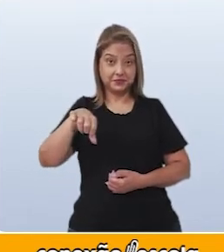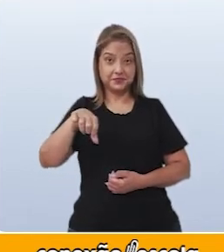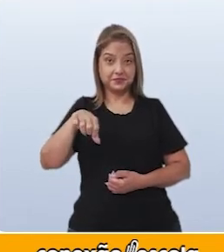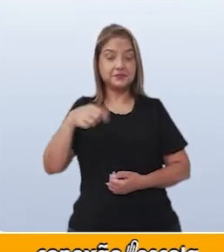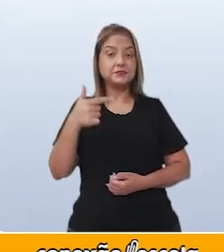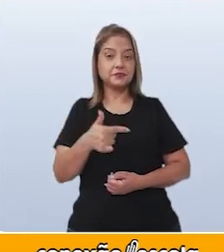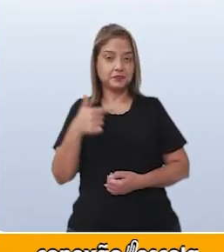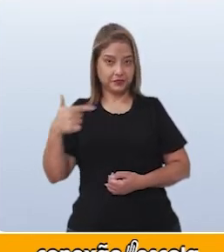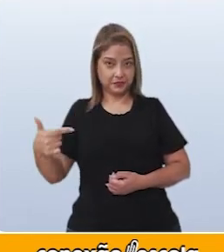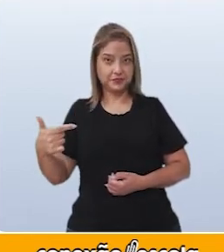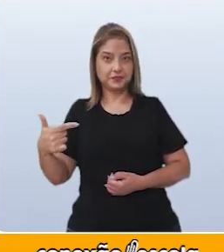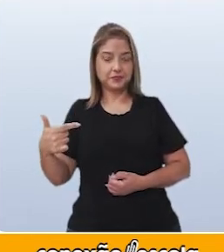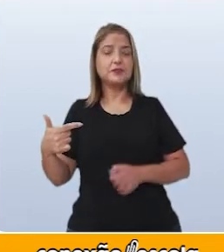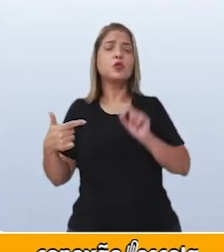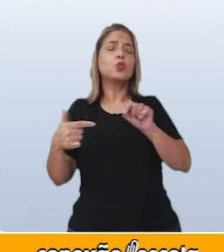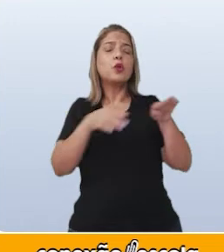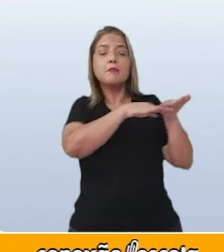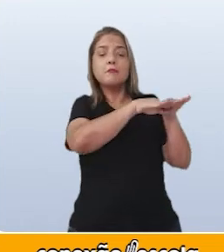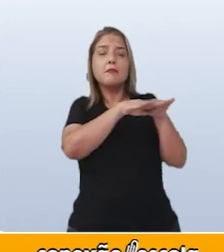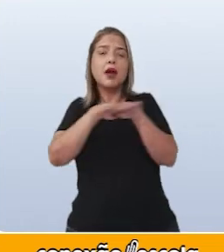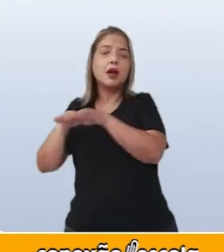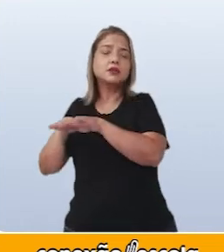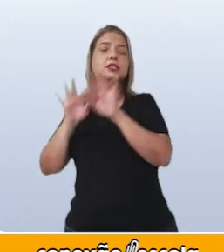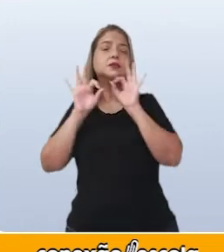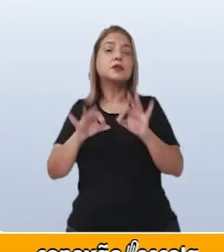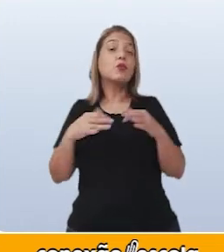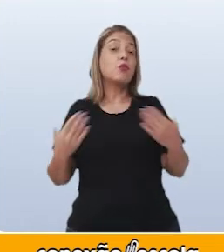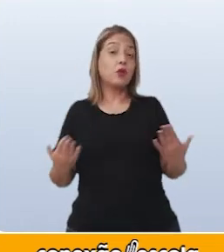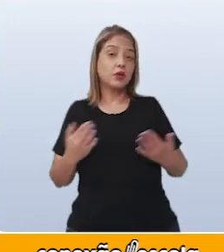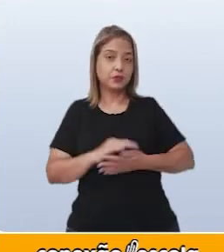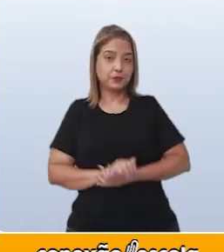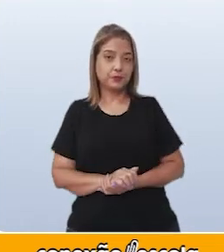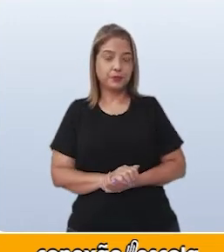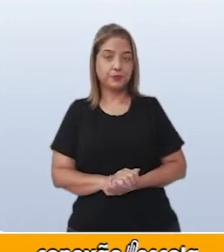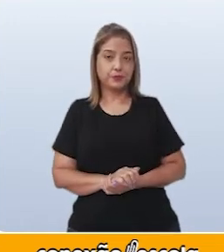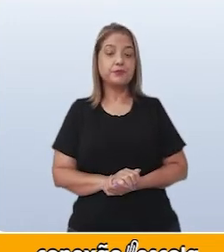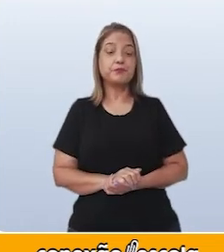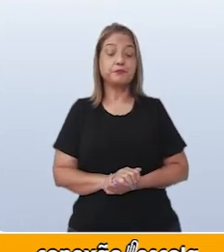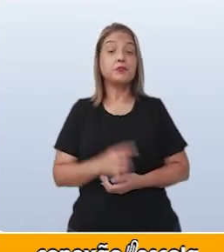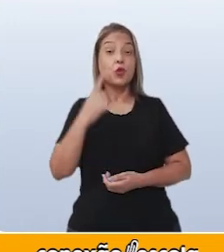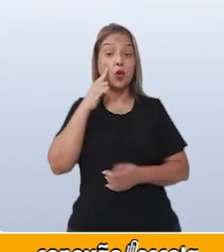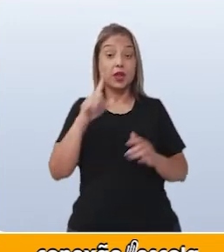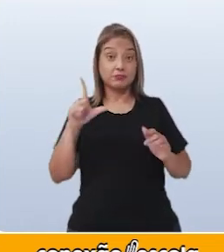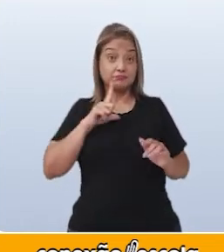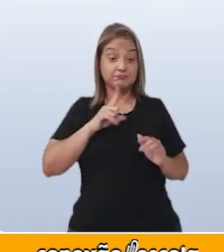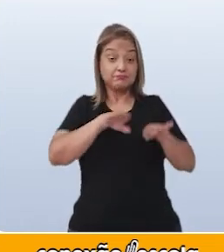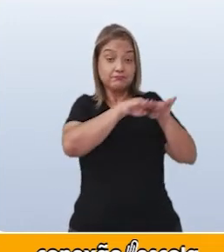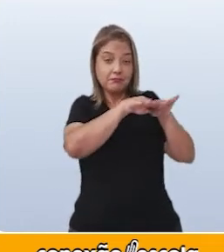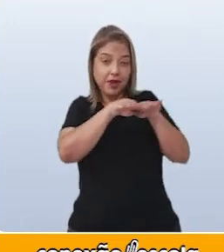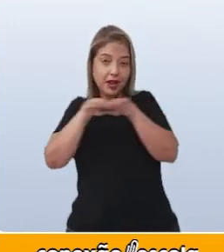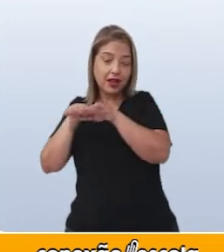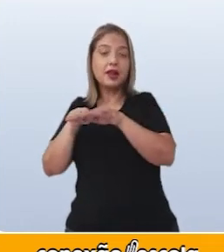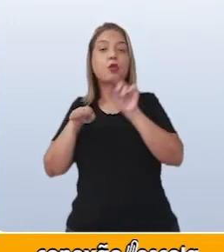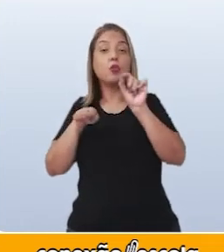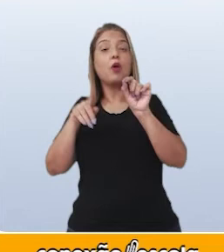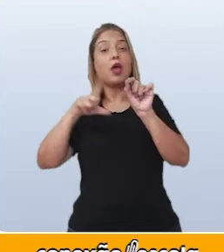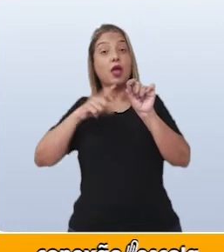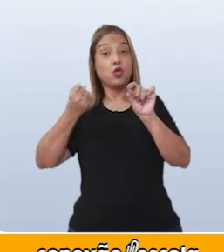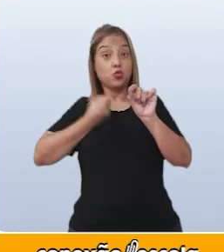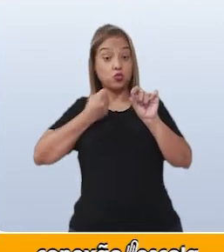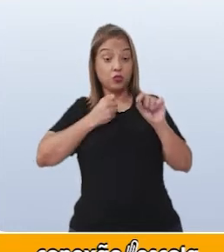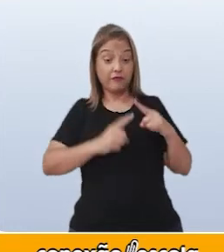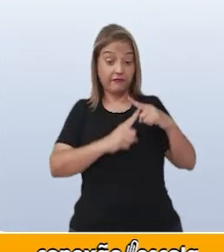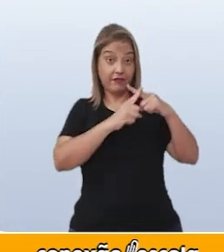19, 22. Qual será a lei de formação dela? A lei de formação dela é que é um número